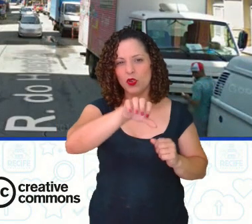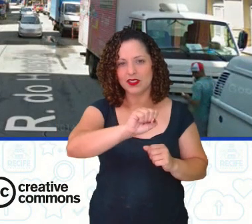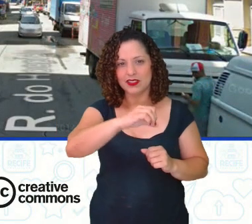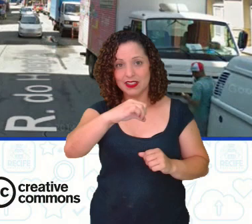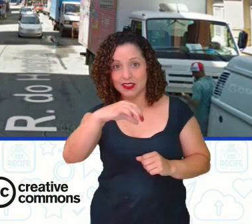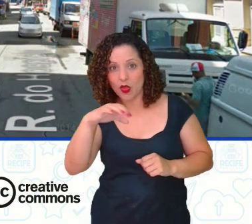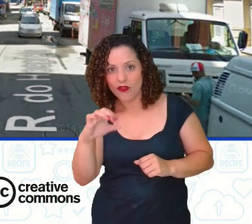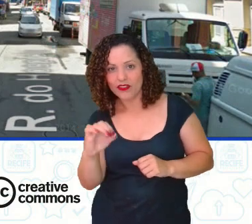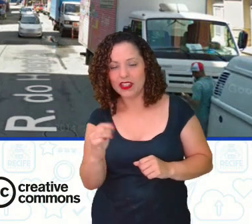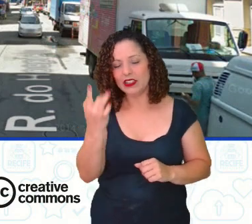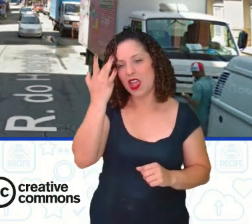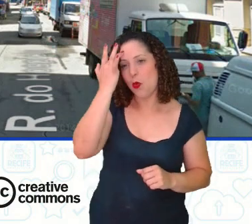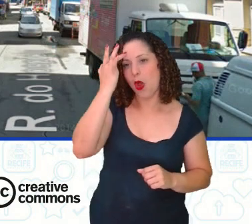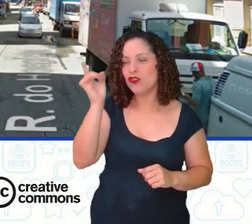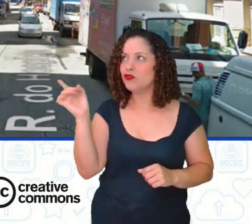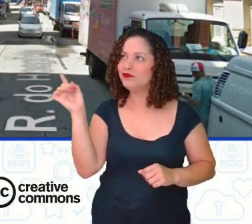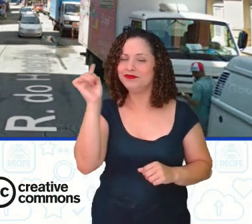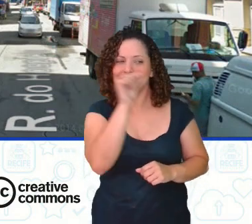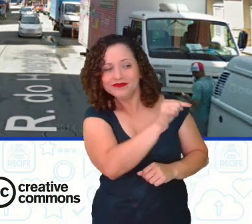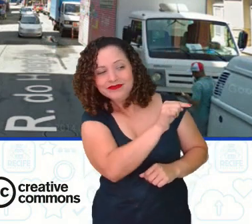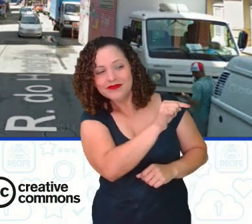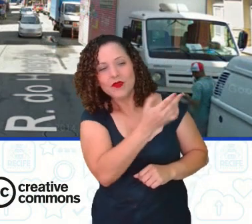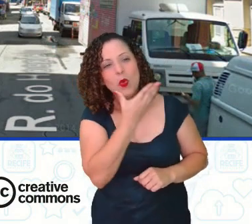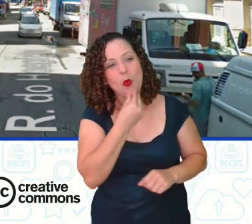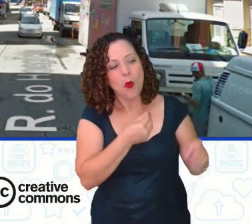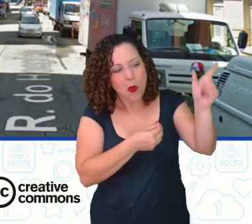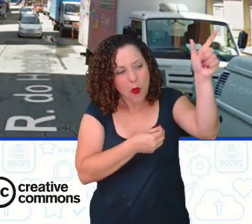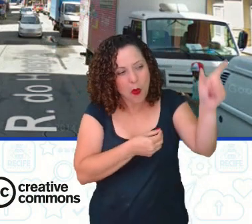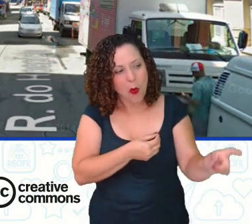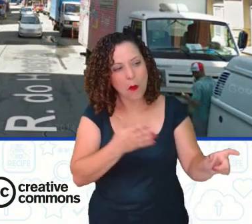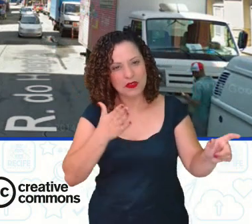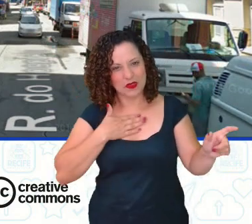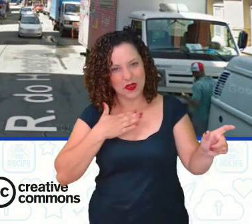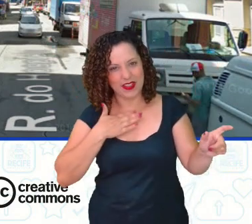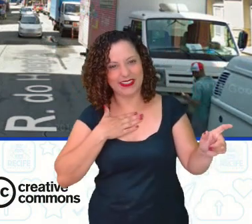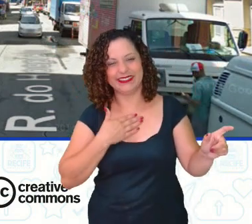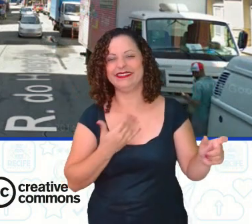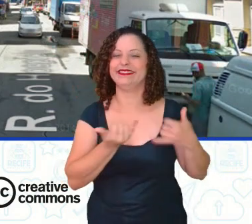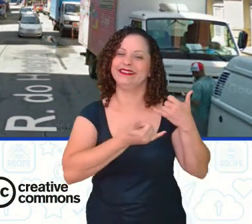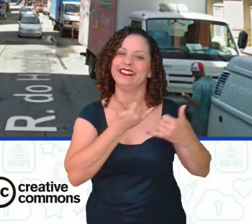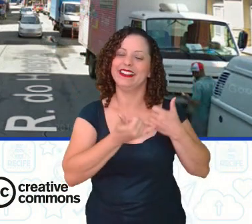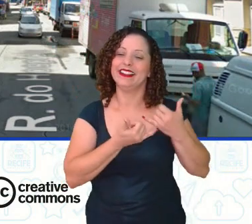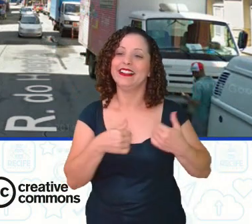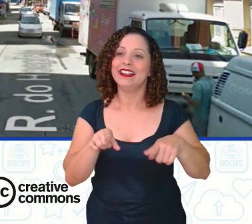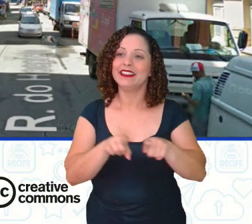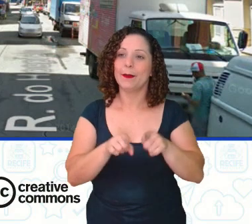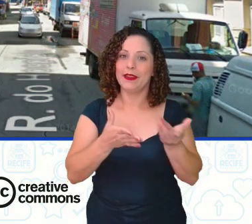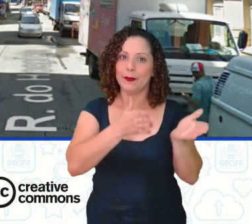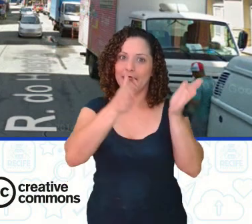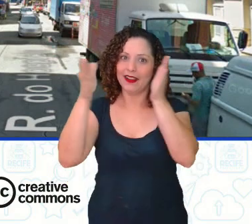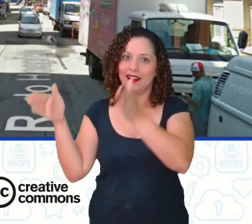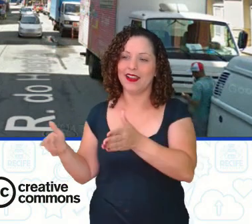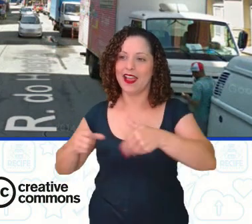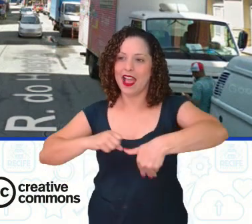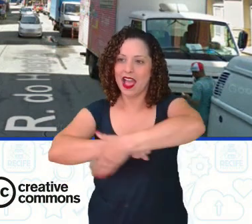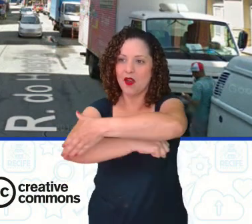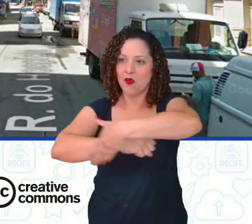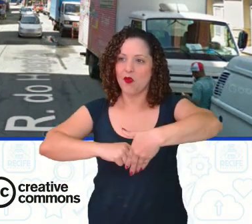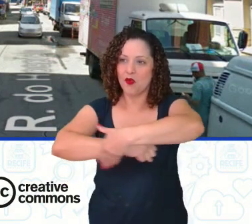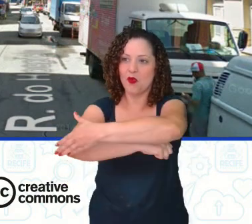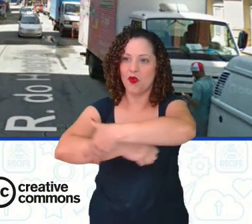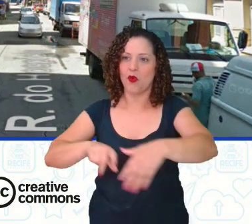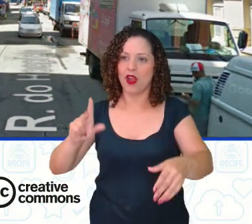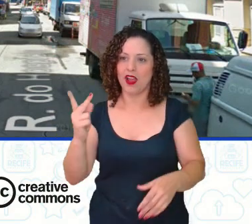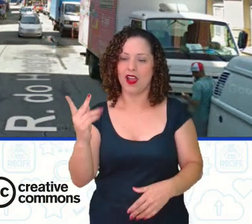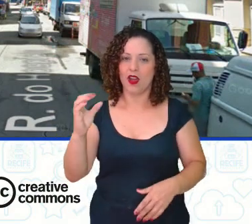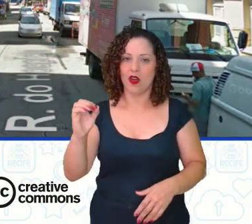só aquele menino ali, que está com uma mulher caminhando ali, lá no cantinho. E aqui já os dias atuais, a Rua do Hospício. Exatamente. Né? Rua